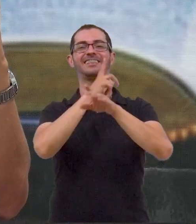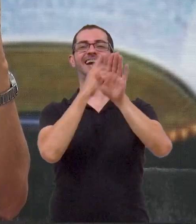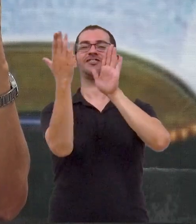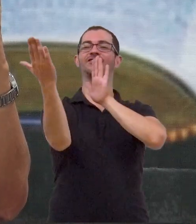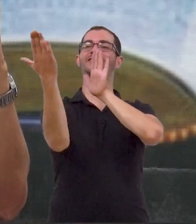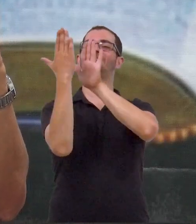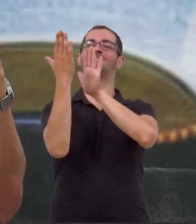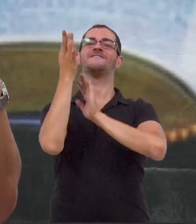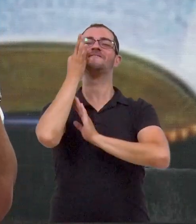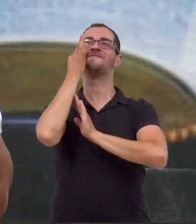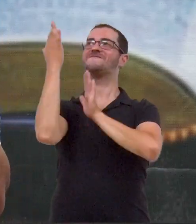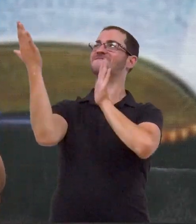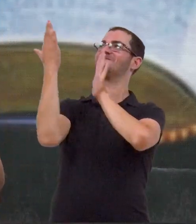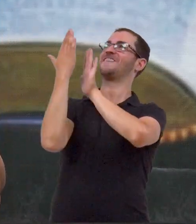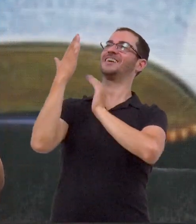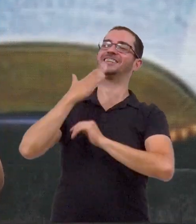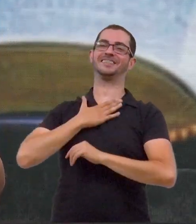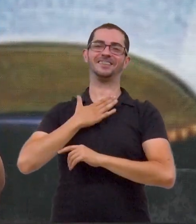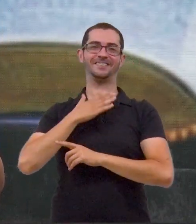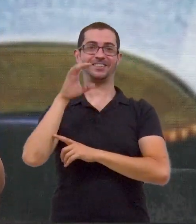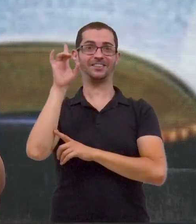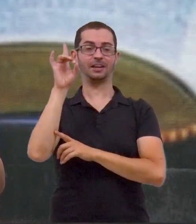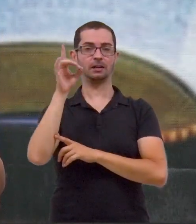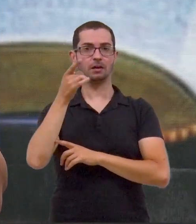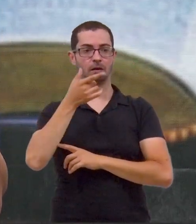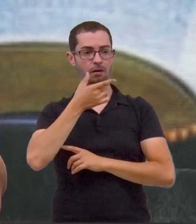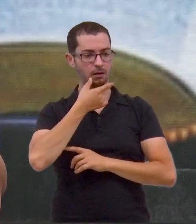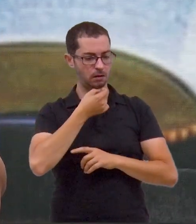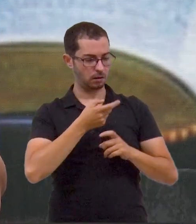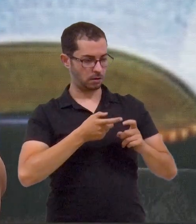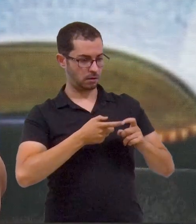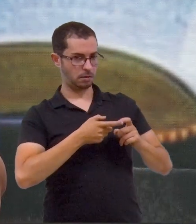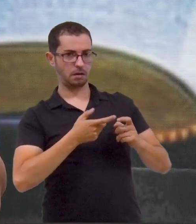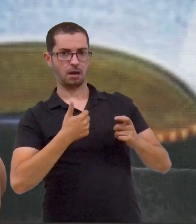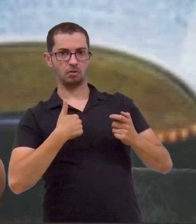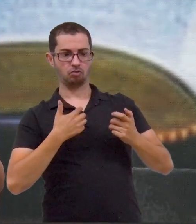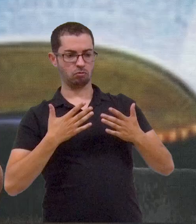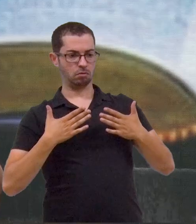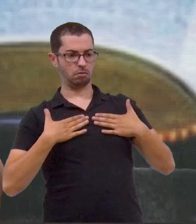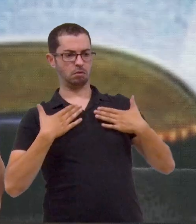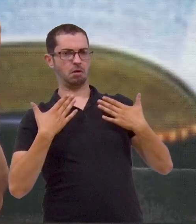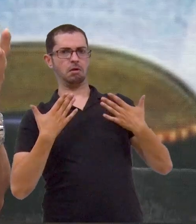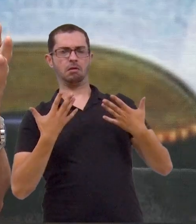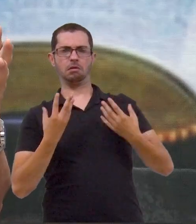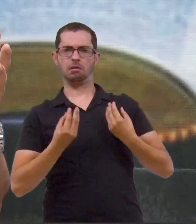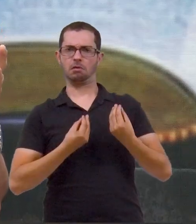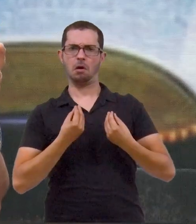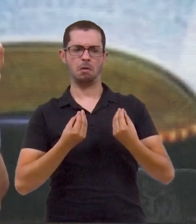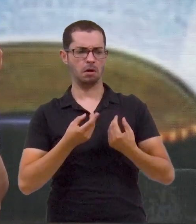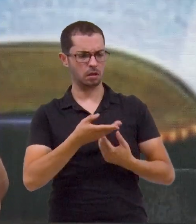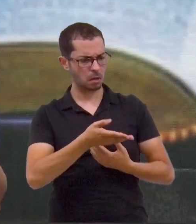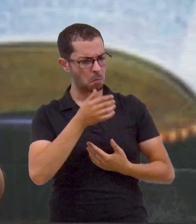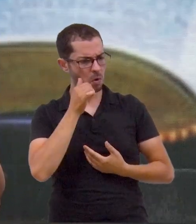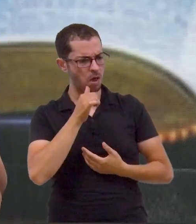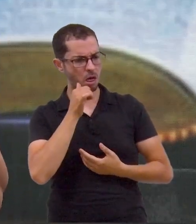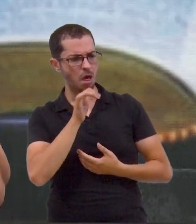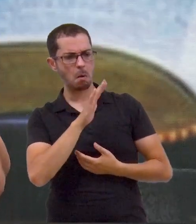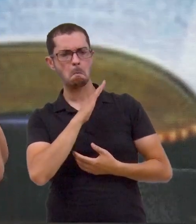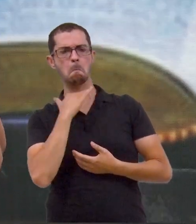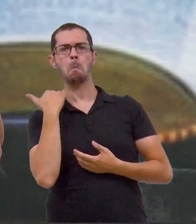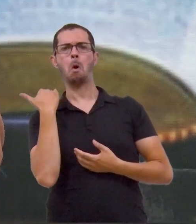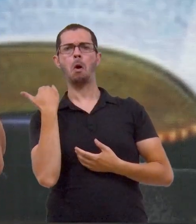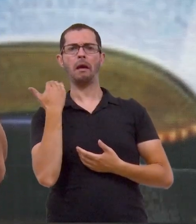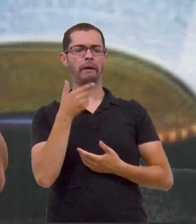meu Deus. Aquilo foi um impacto tremendo para ele. Como é que essa mulher que está morrendo está com